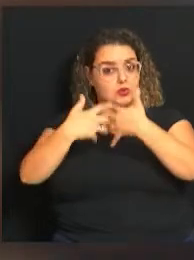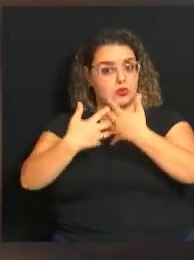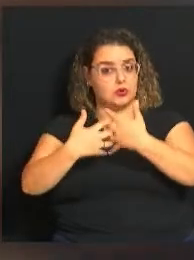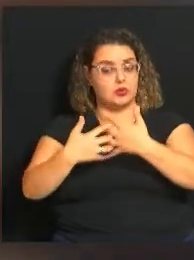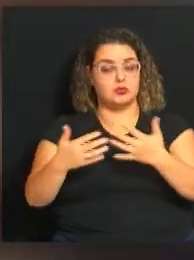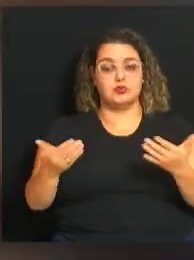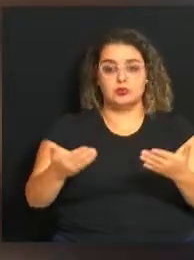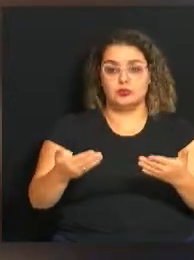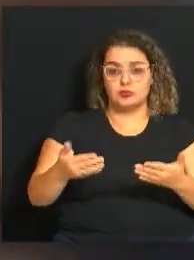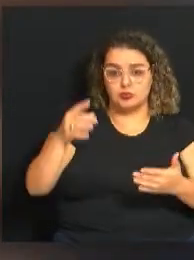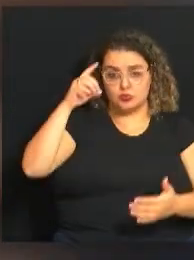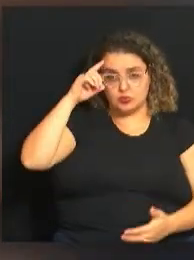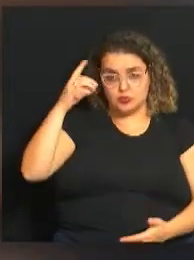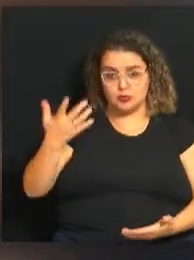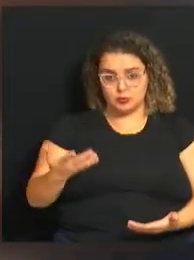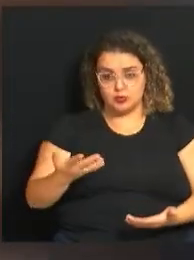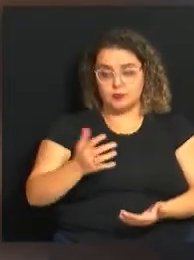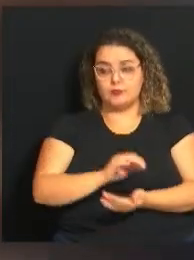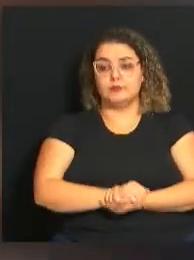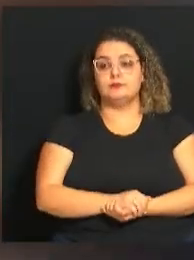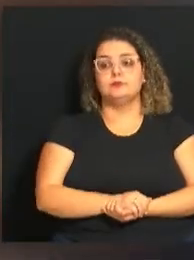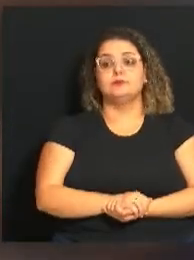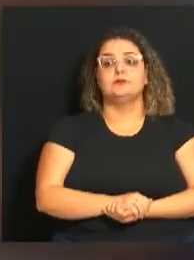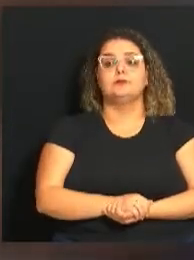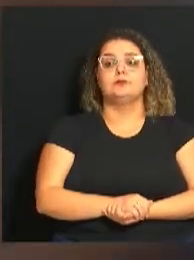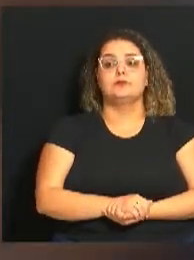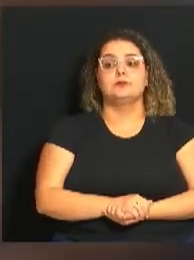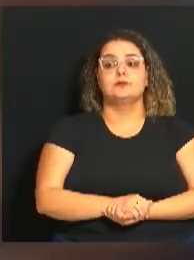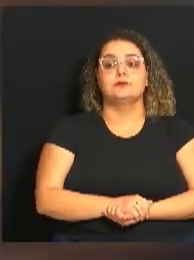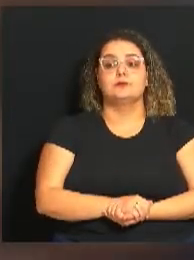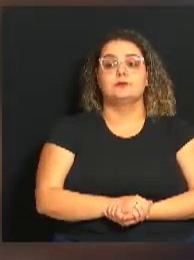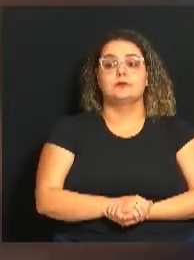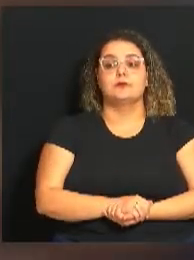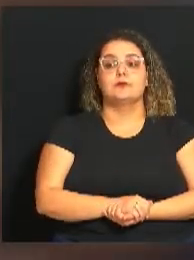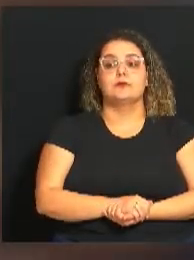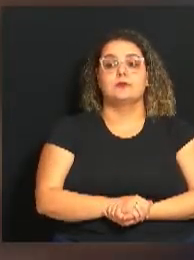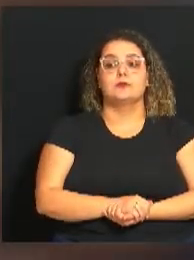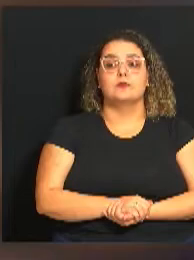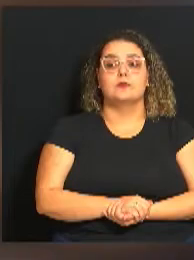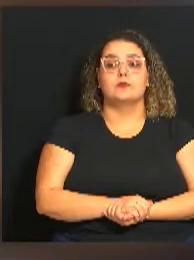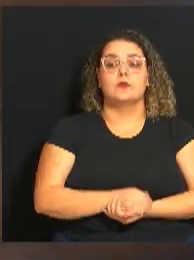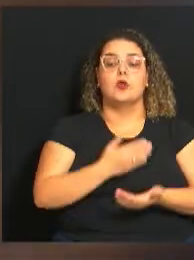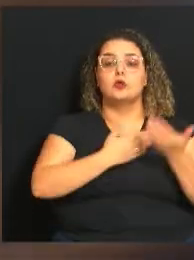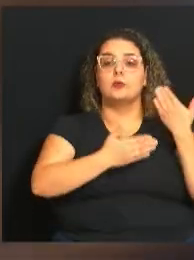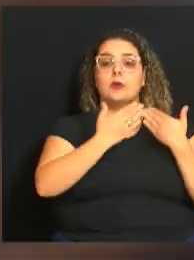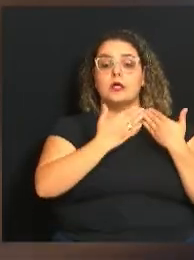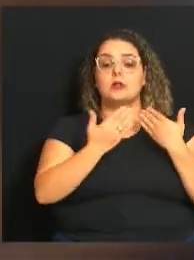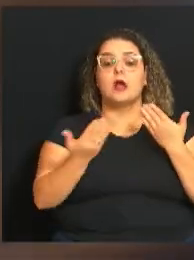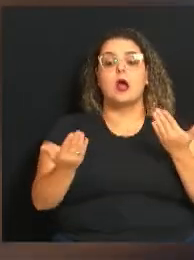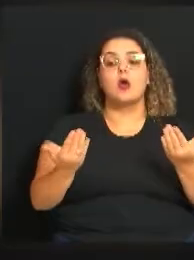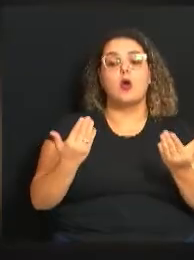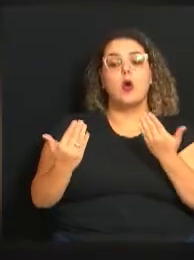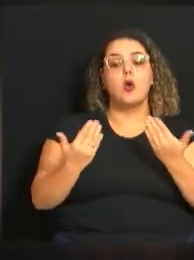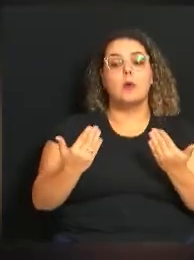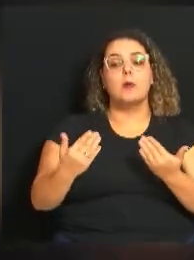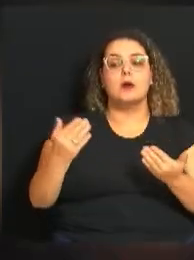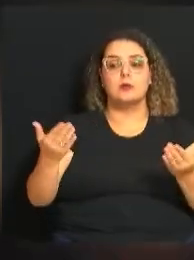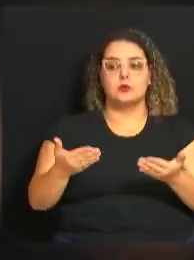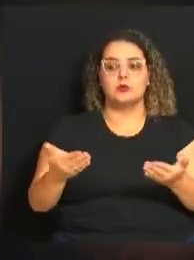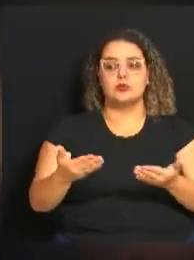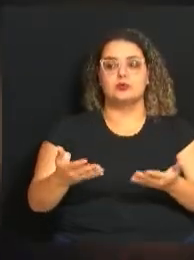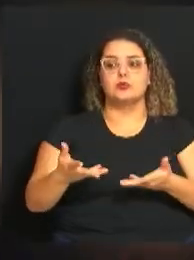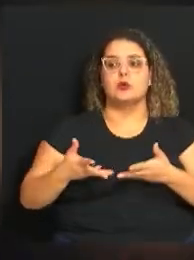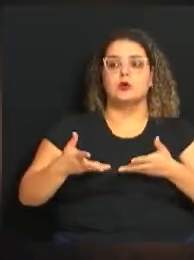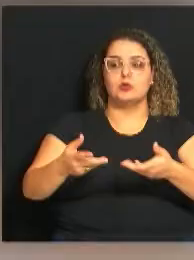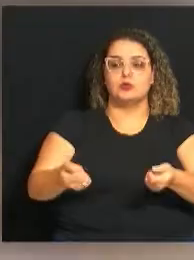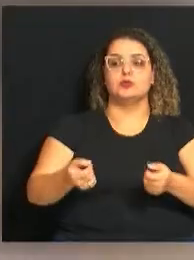contemporâneas. Então, procurar trazer um pouco para a nossa conjuntura atual. Os convidados